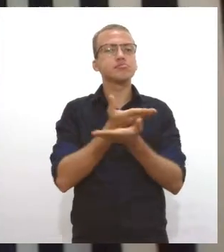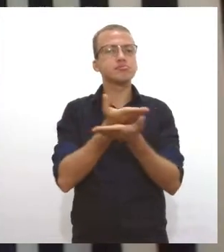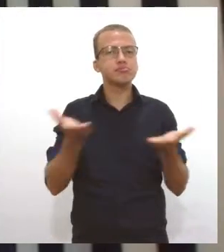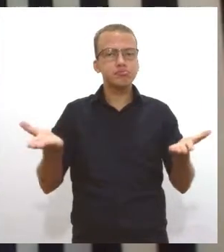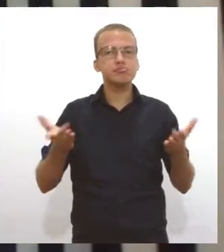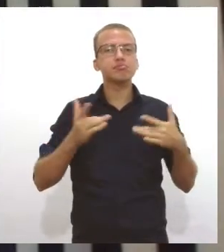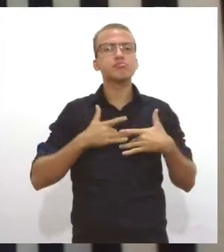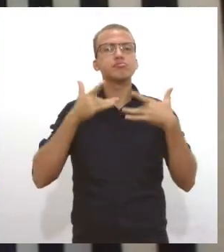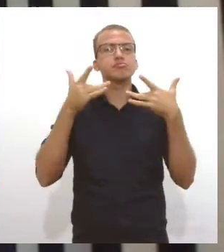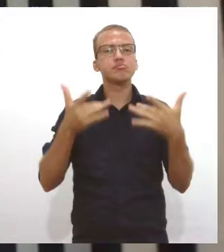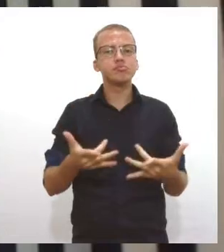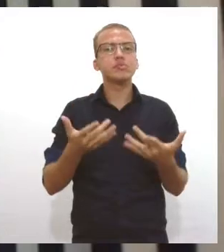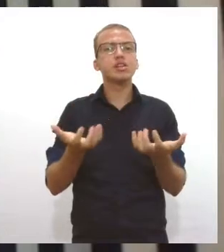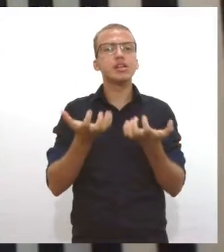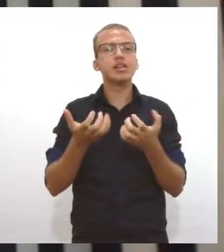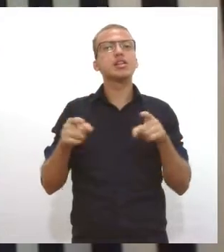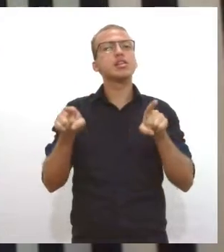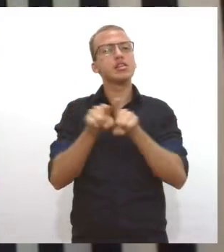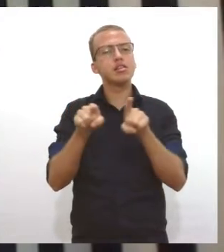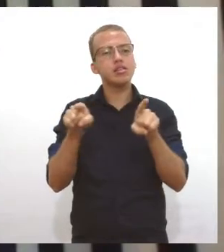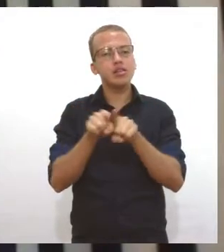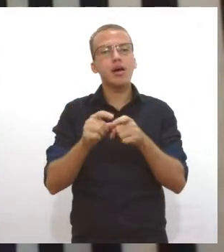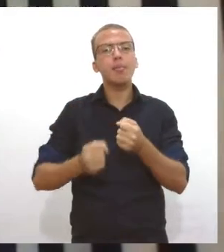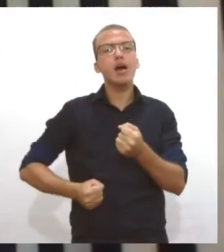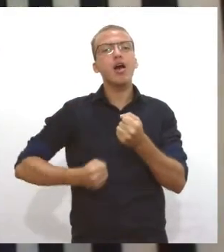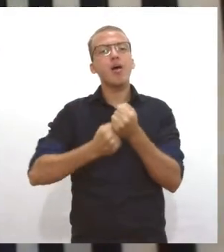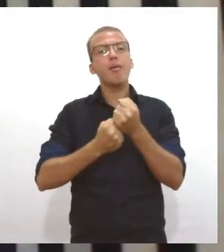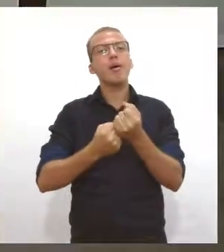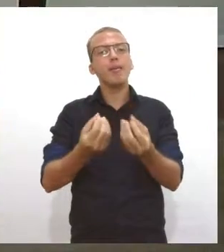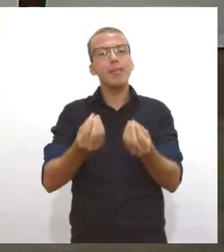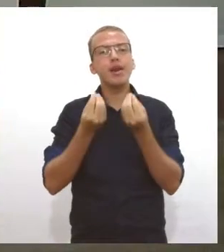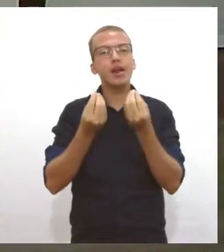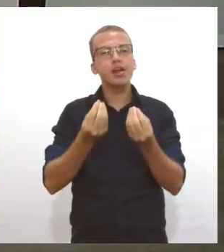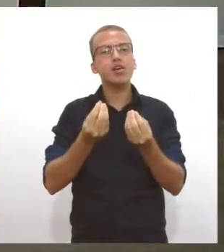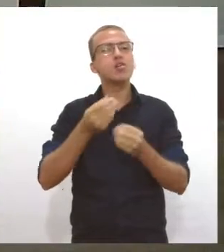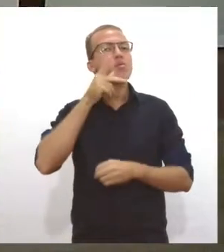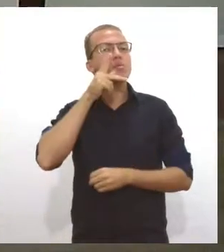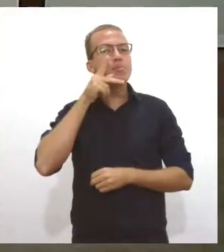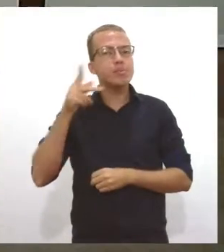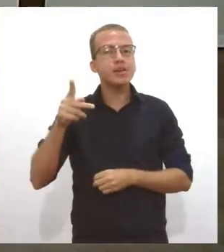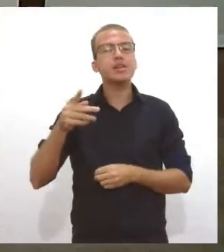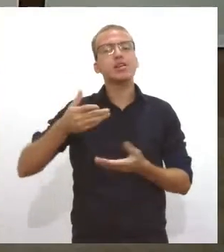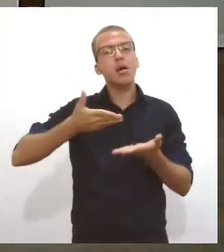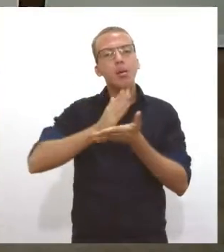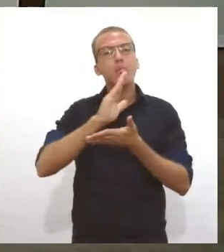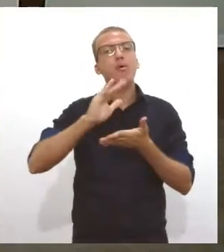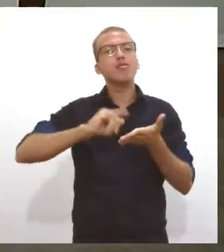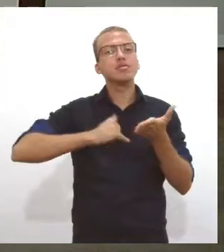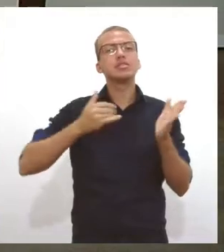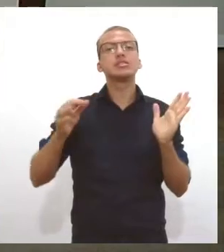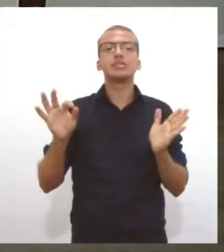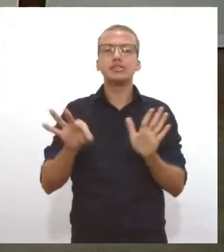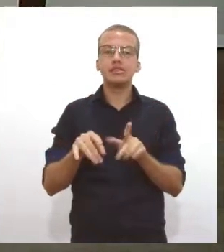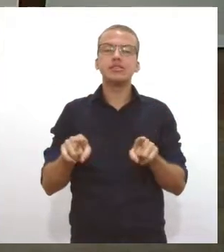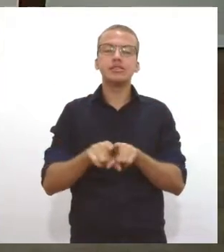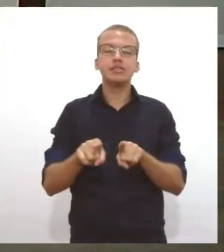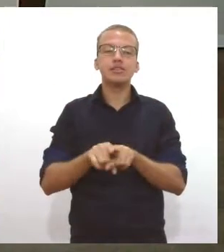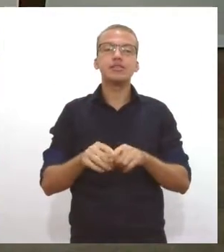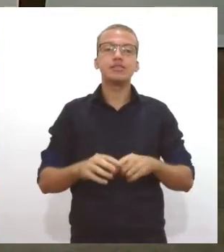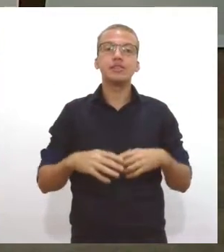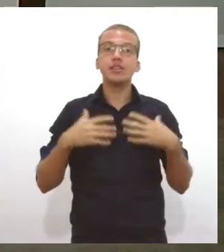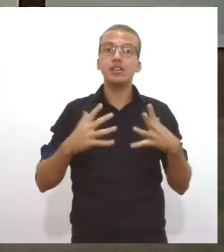ajudar articular que o presidente possa abrir a sancionar o projeto de lei Ou seja é esse essa unanimidade